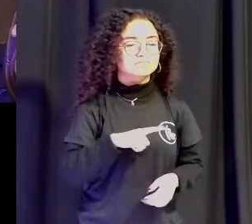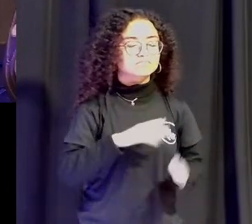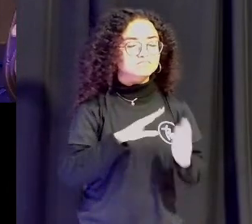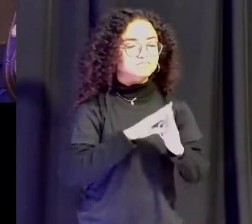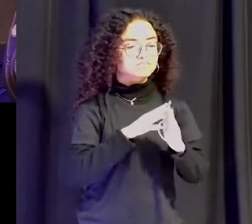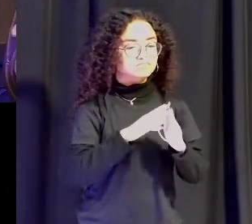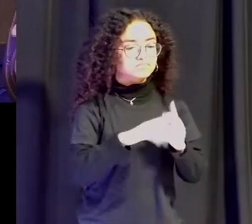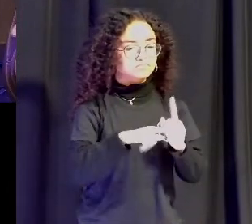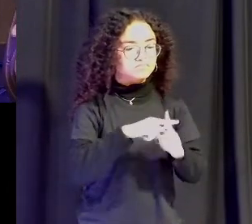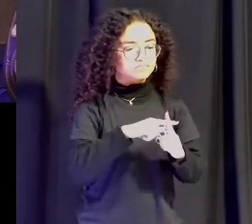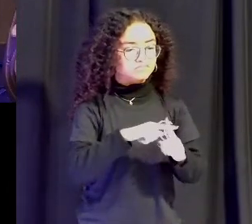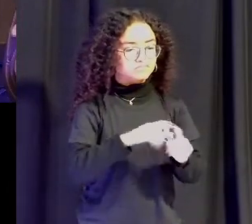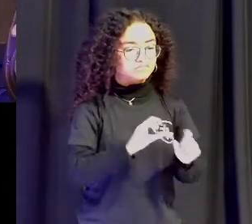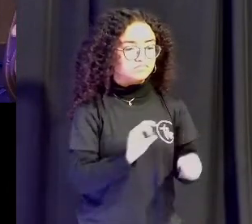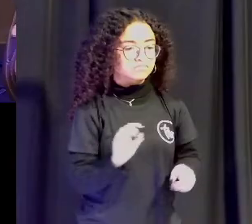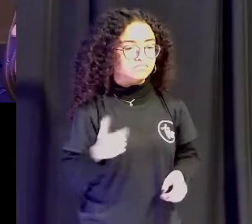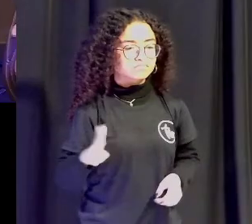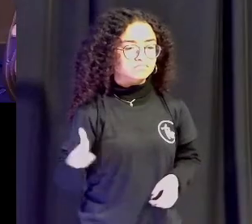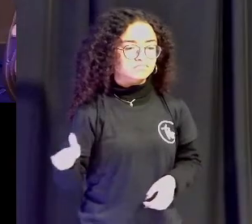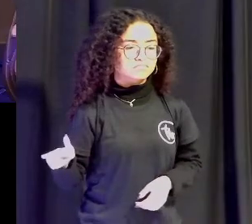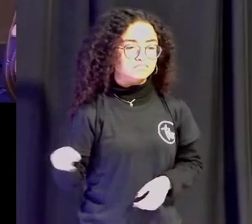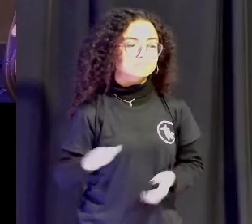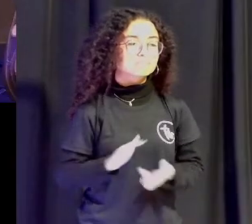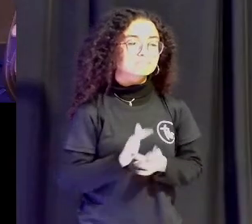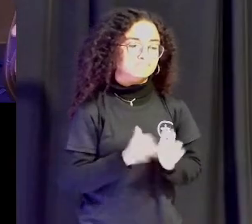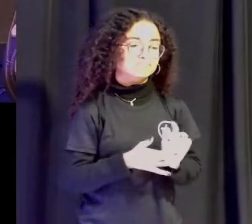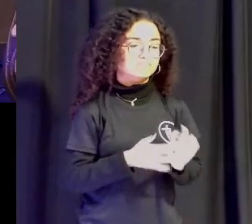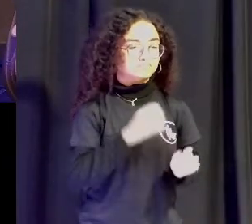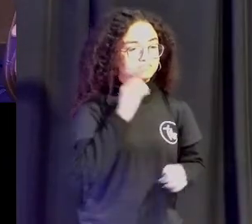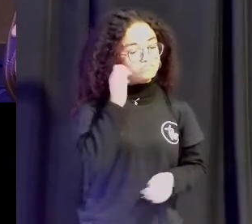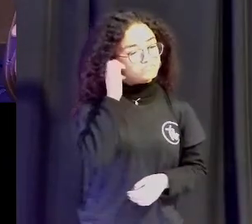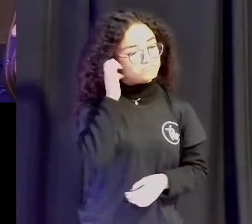Não se pode conceber igreja de Cristo sem Cristo.